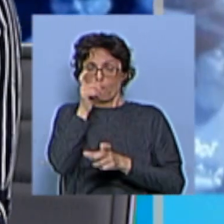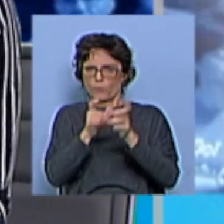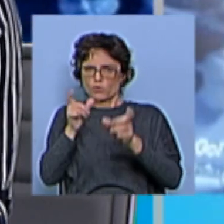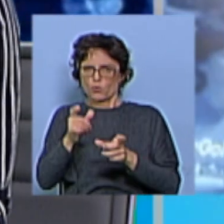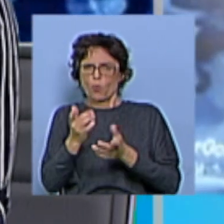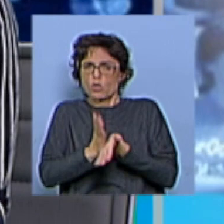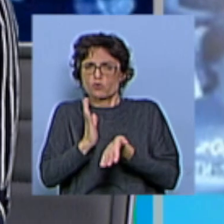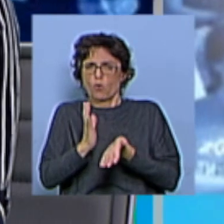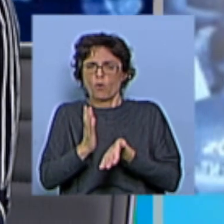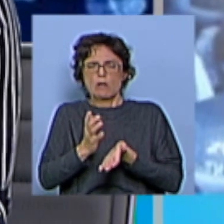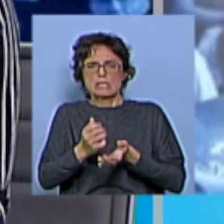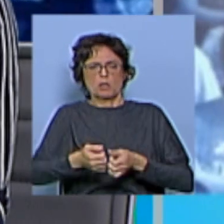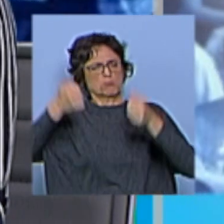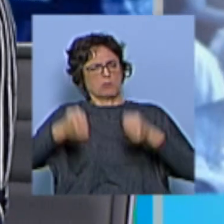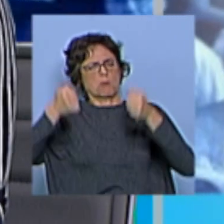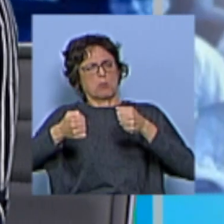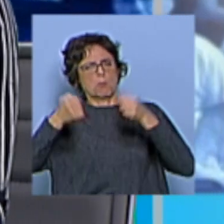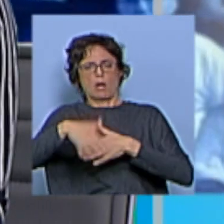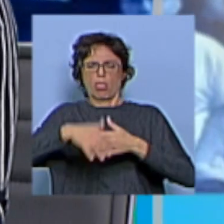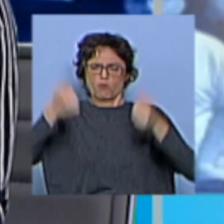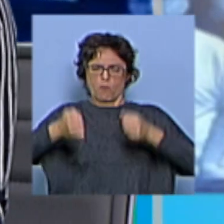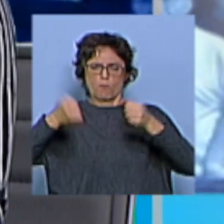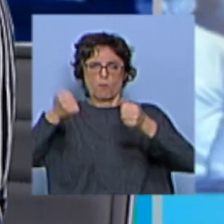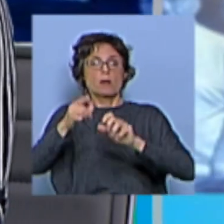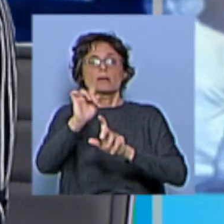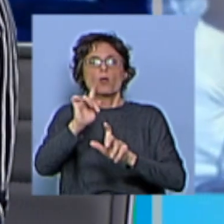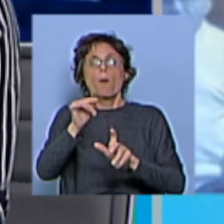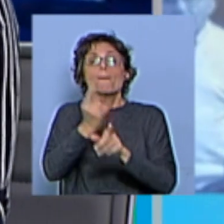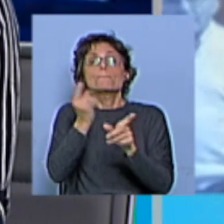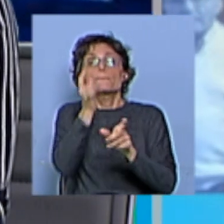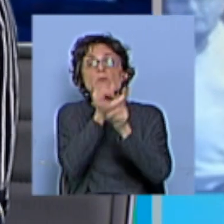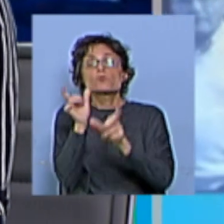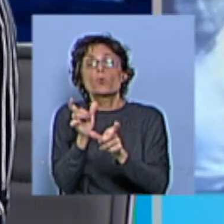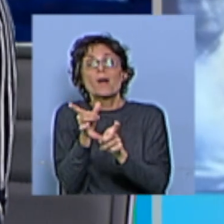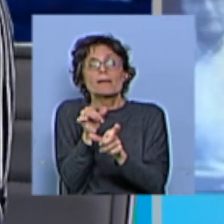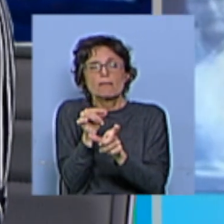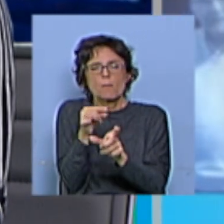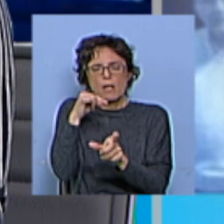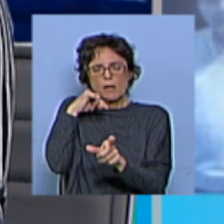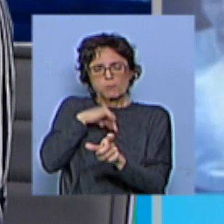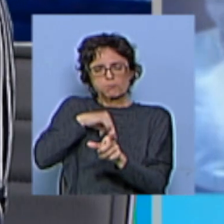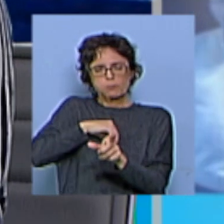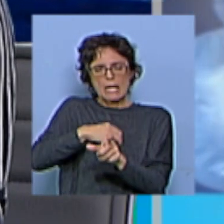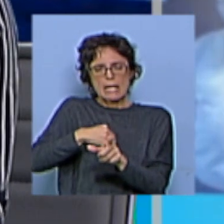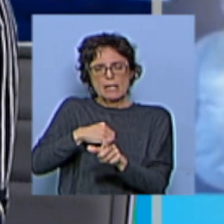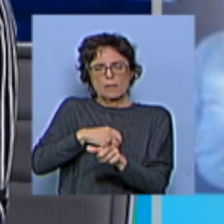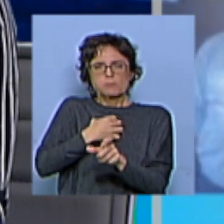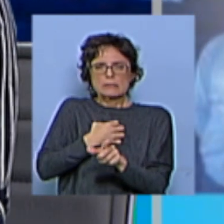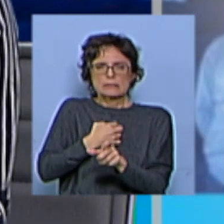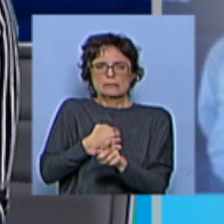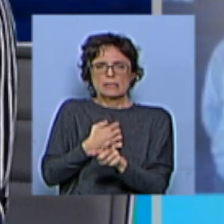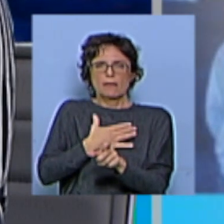rua manifestar-se, mas também aqueles que, partindo do seu desejo interior, no seu contexto, na sua casa, no seu